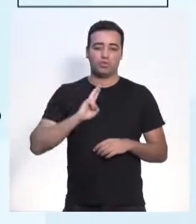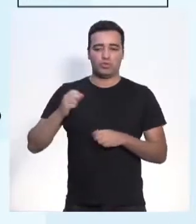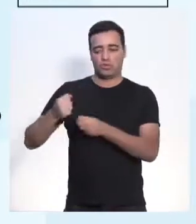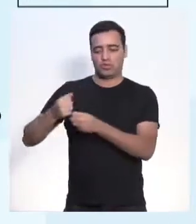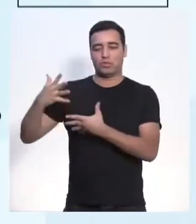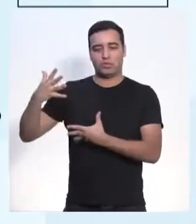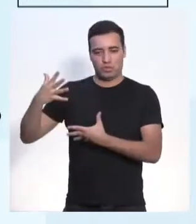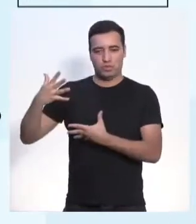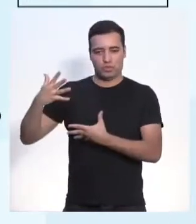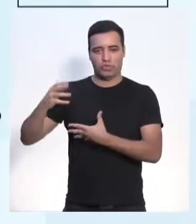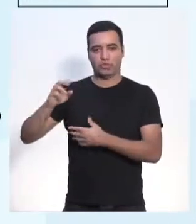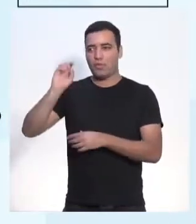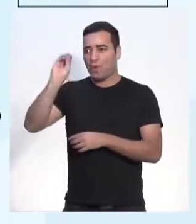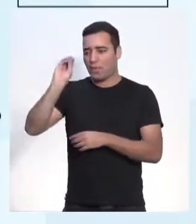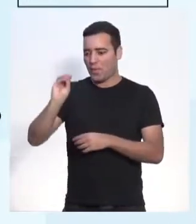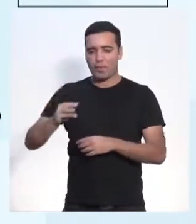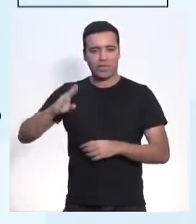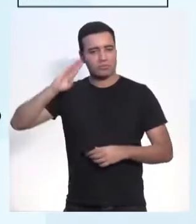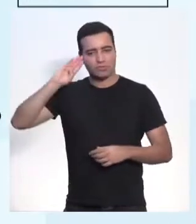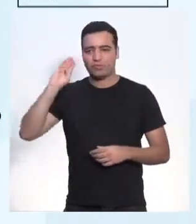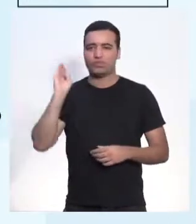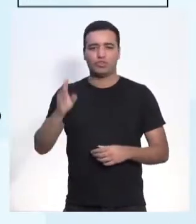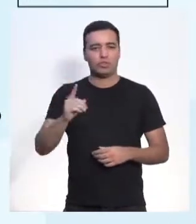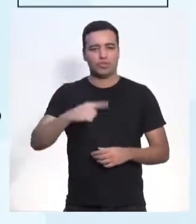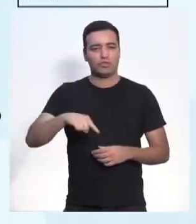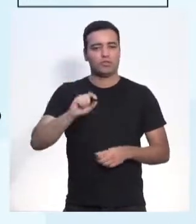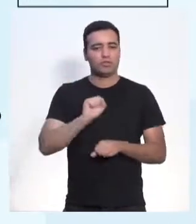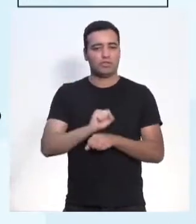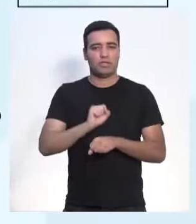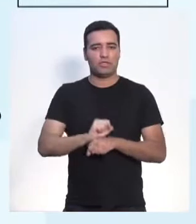chat as 5 respostas de uma vez e a gente está aguardando.